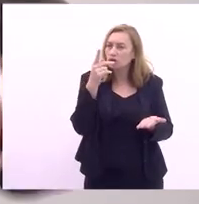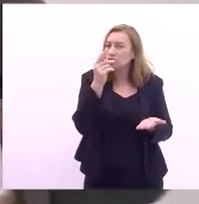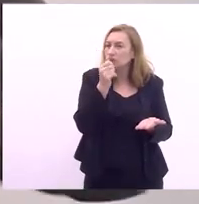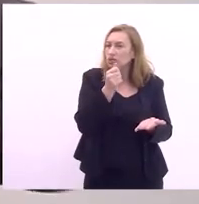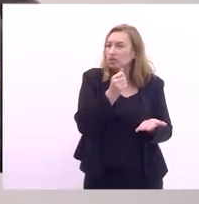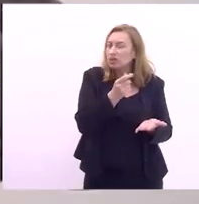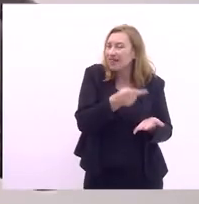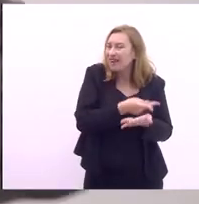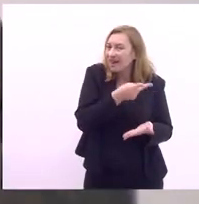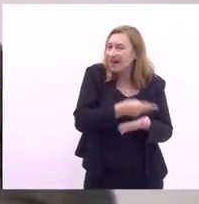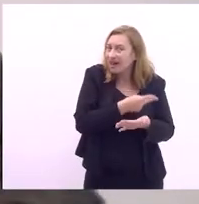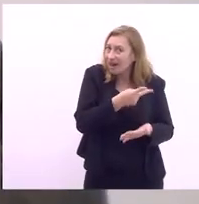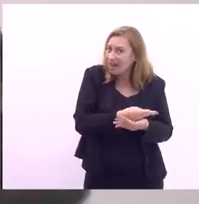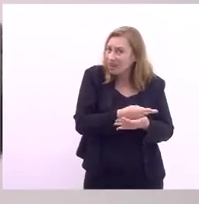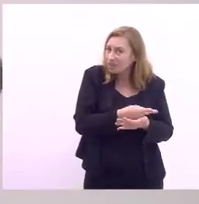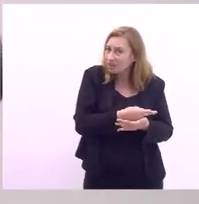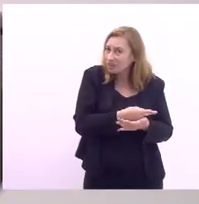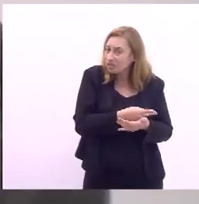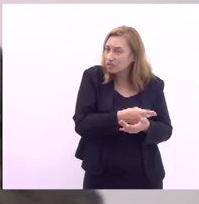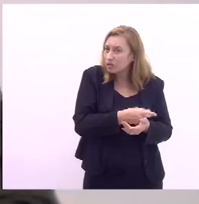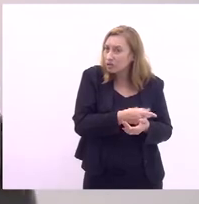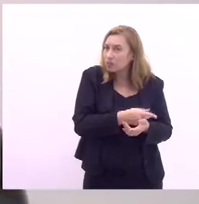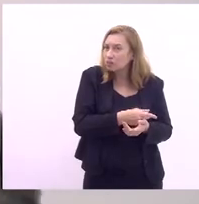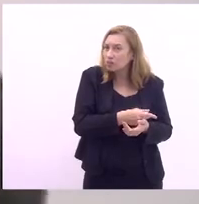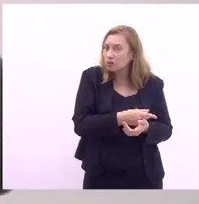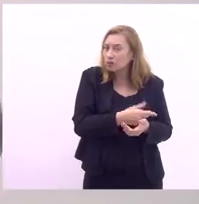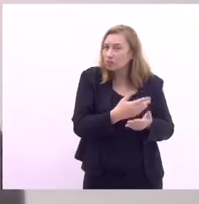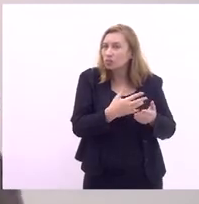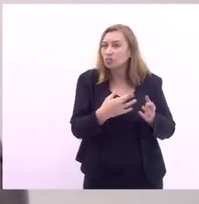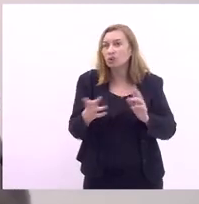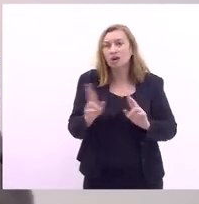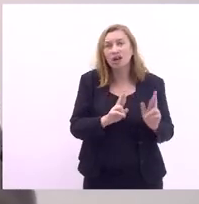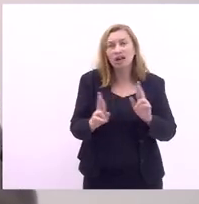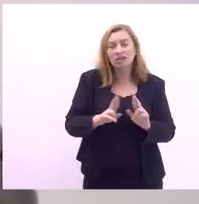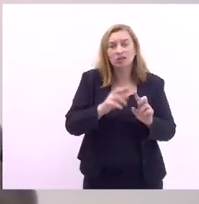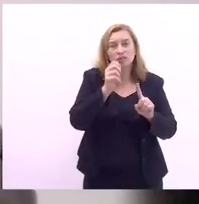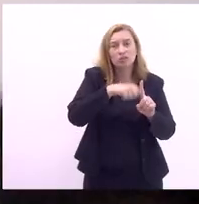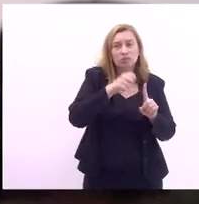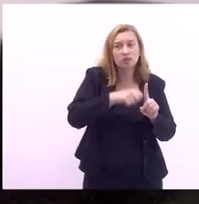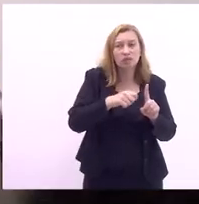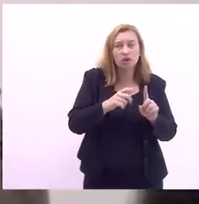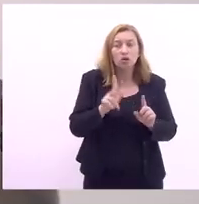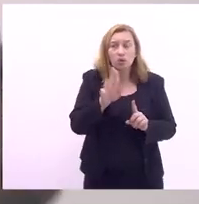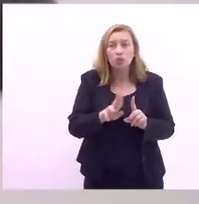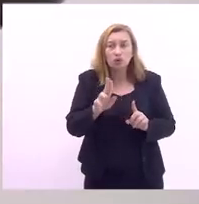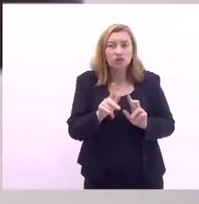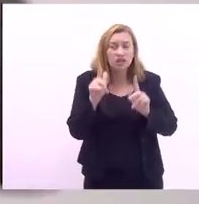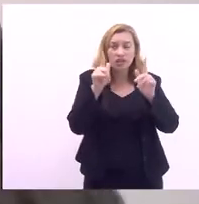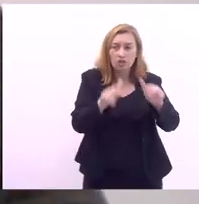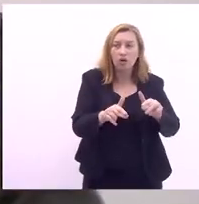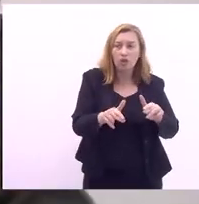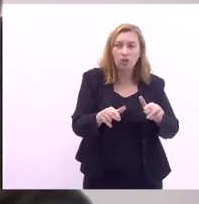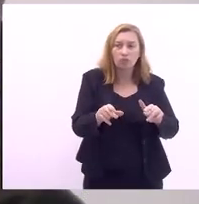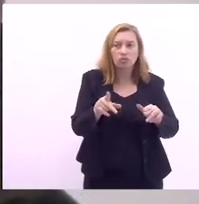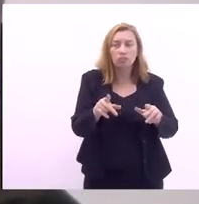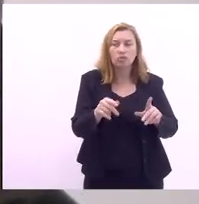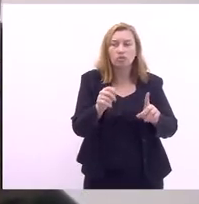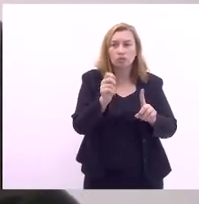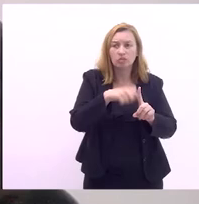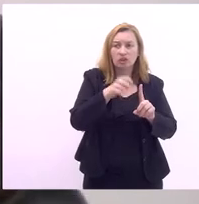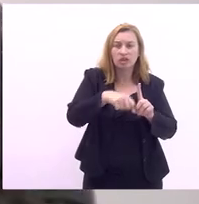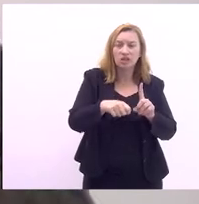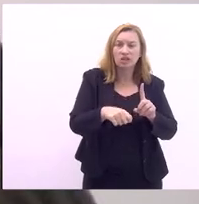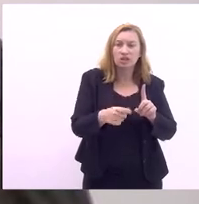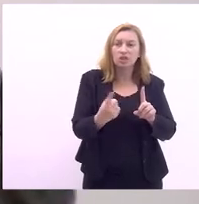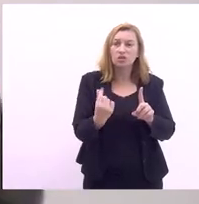variações permanentes em relação... O consumo é o mesmo todo mês e a conta vem lá na